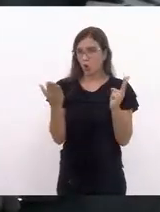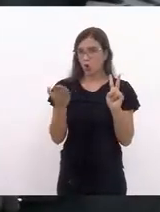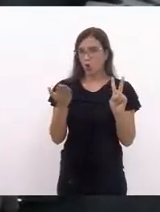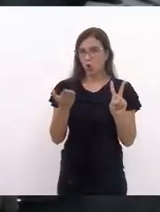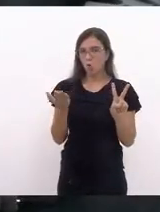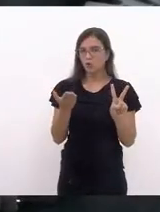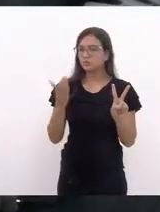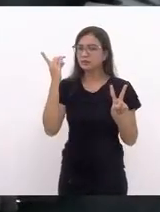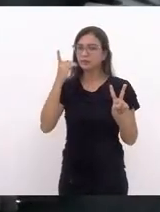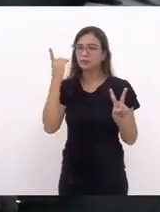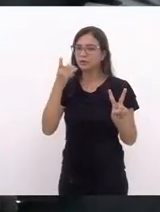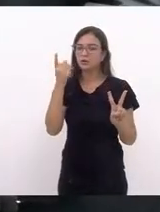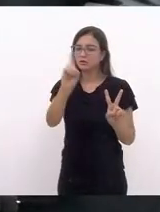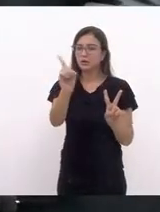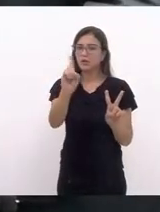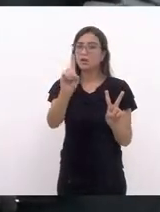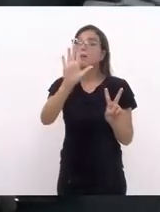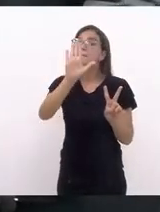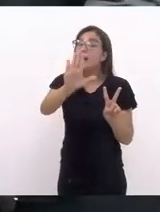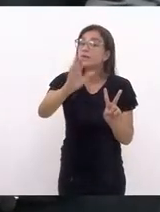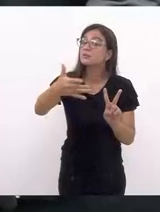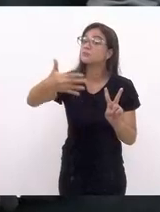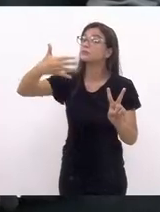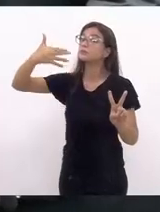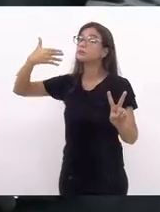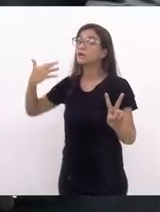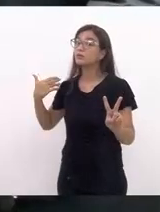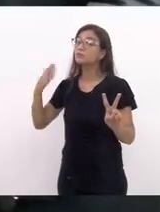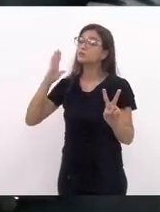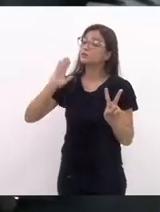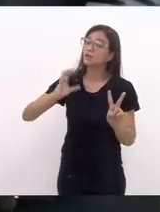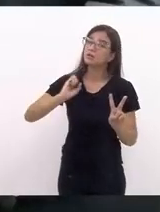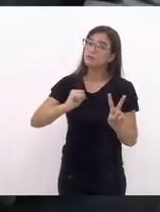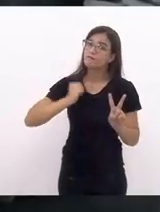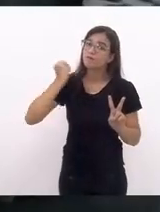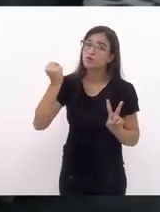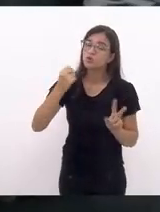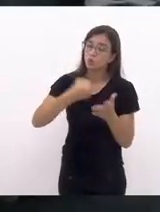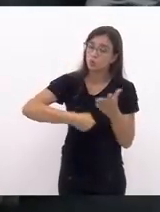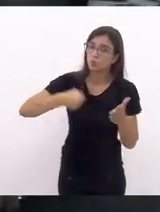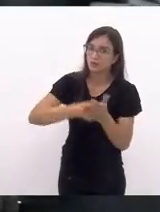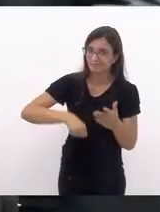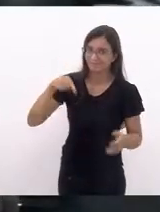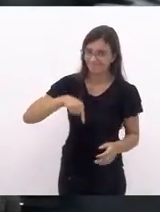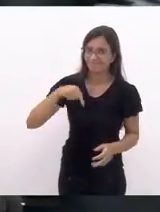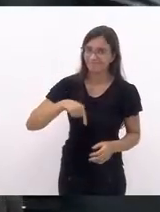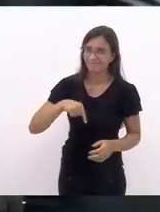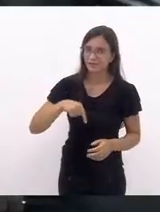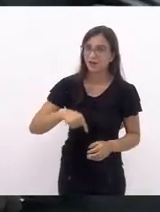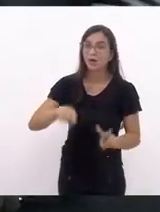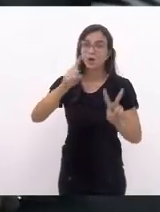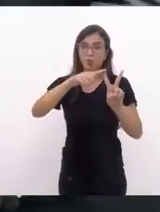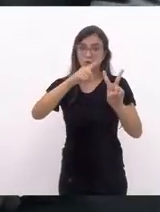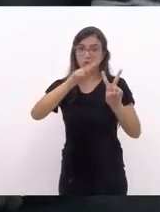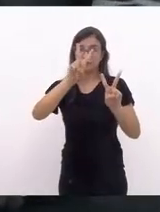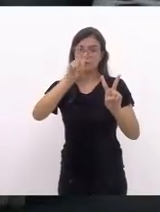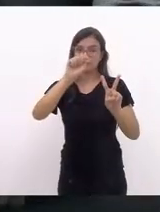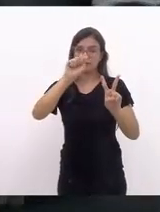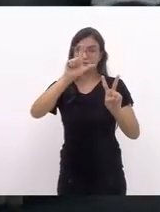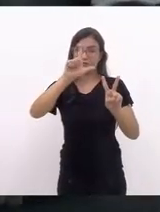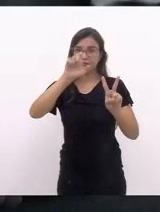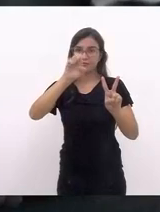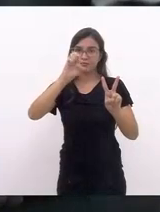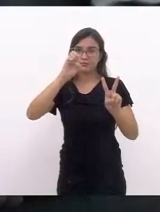como deputados aqui tem a Tomás que foram de suma importância por essa luta como se chama Valentim